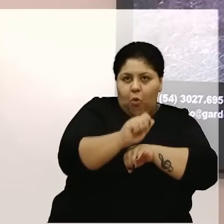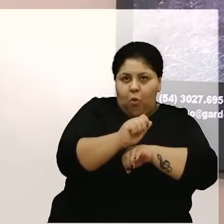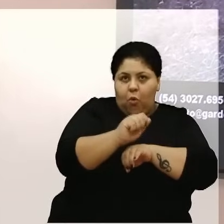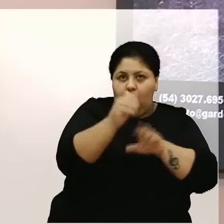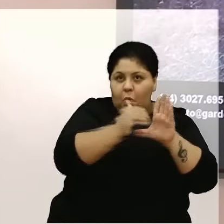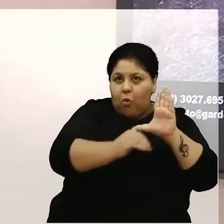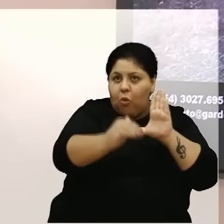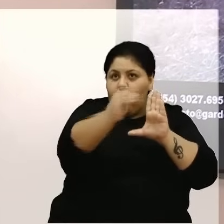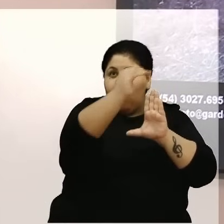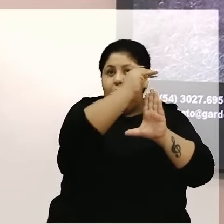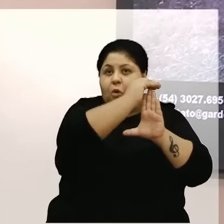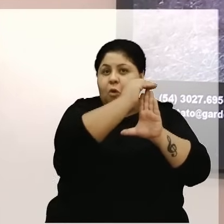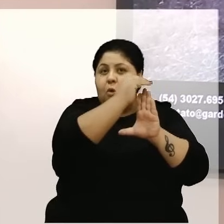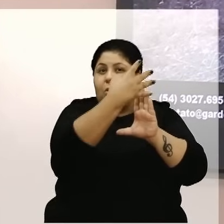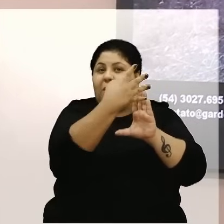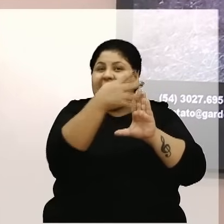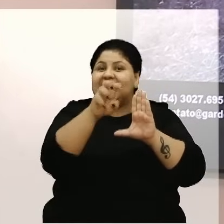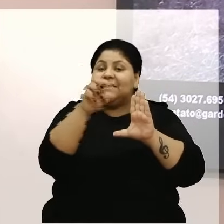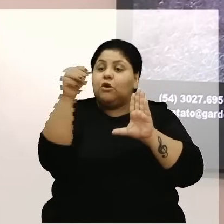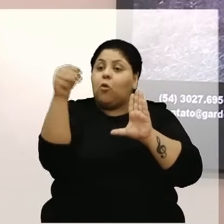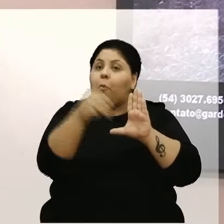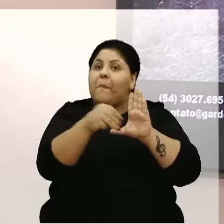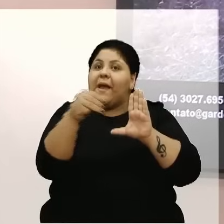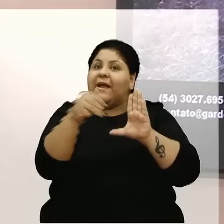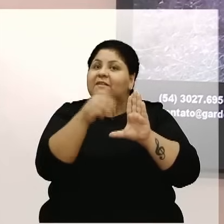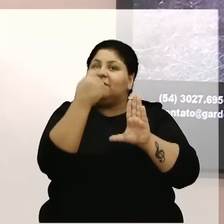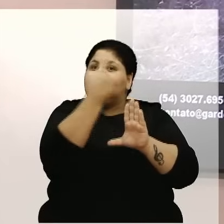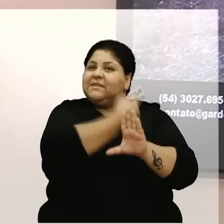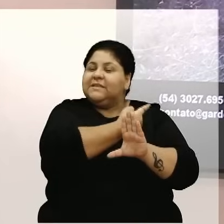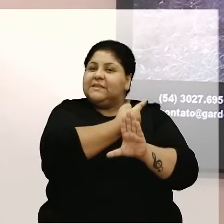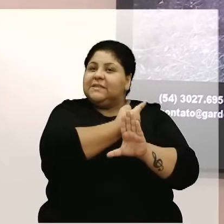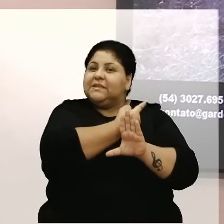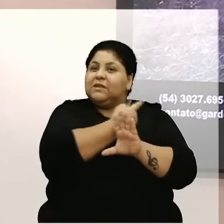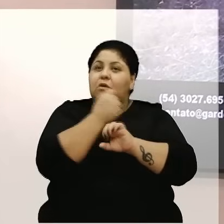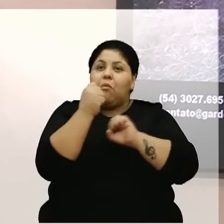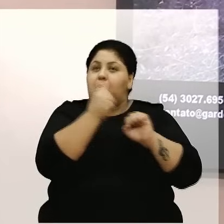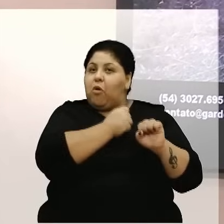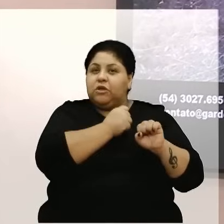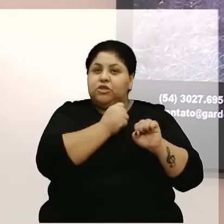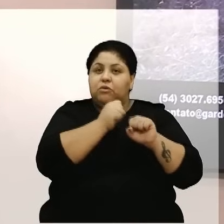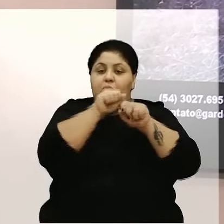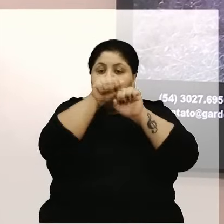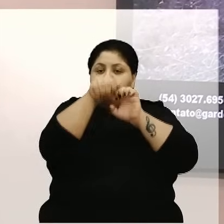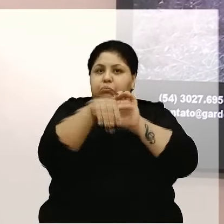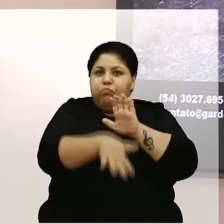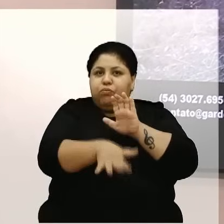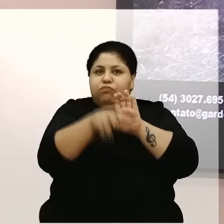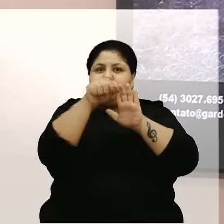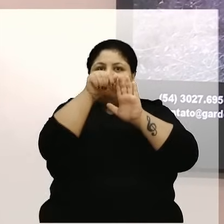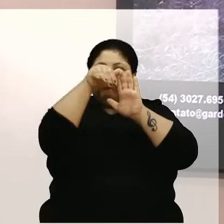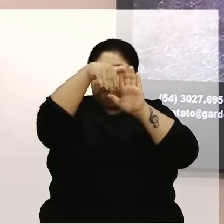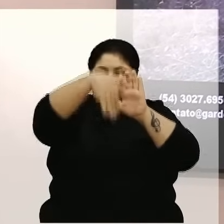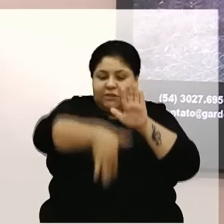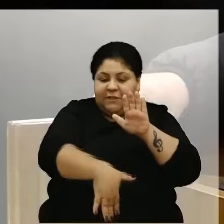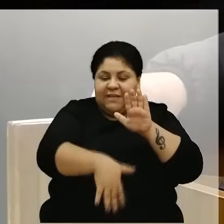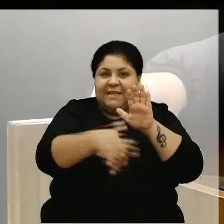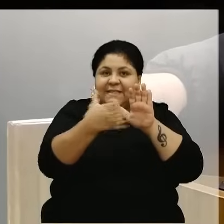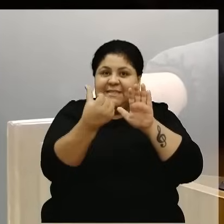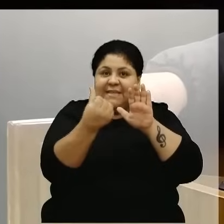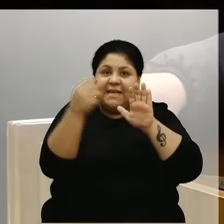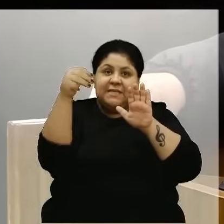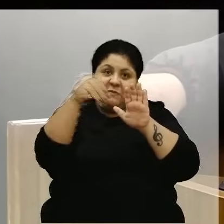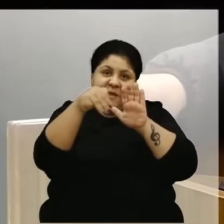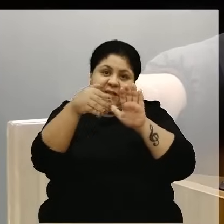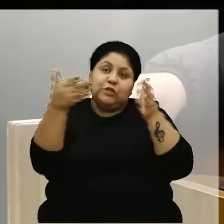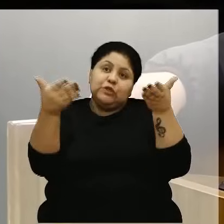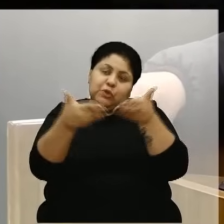a 45 metros. Esse maciço ele pode todo deslizar numa profundidade de 6 metros, que hoje é o que a gente